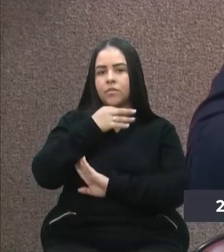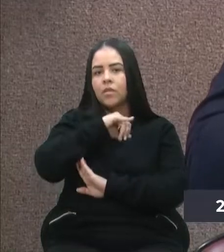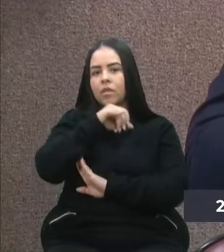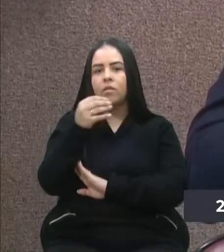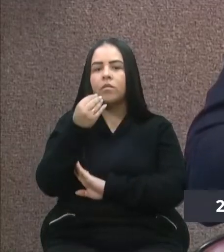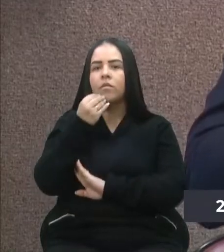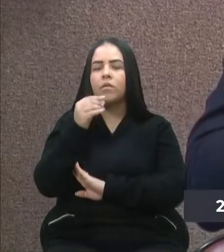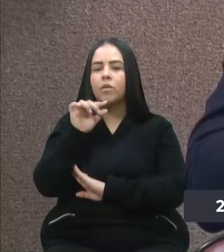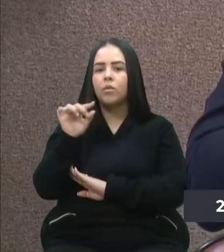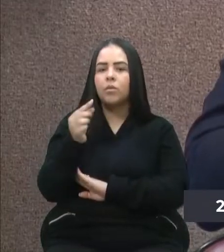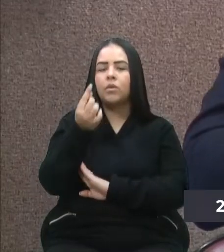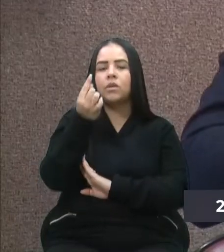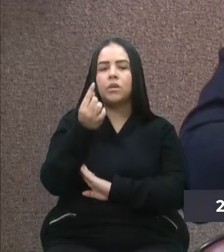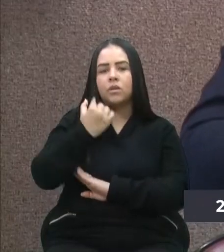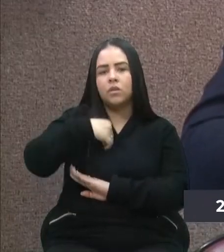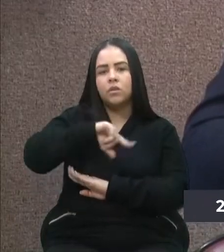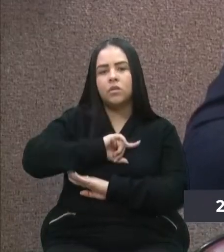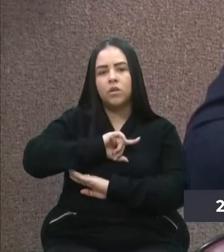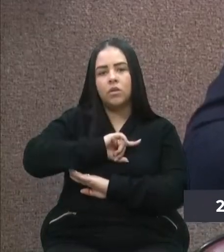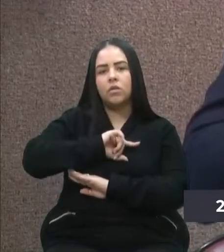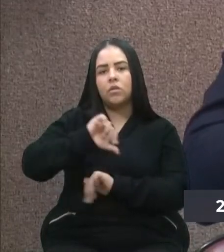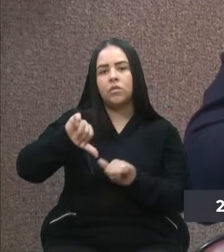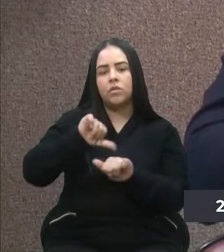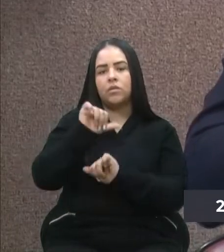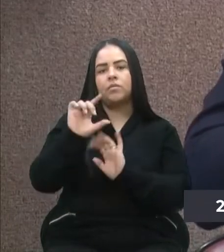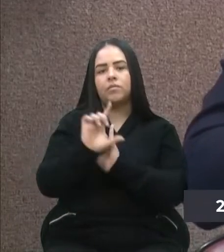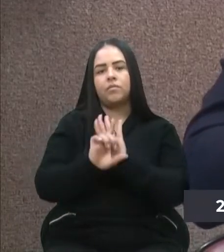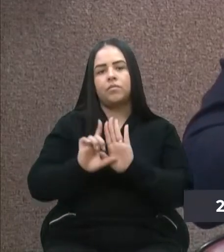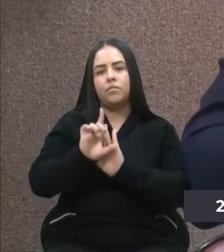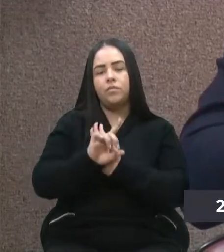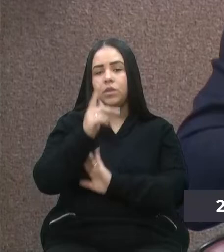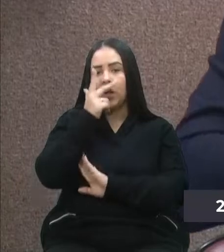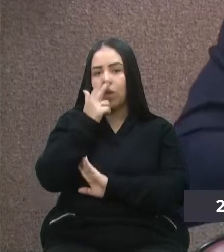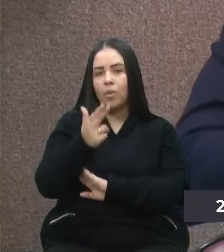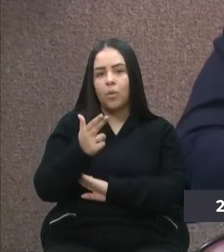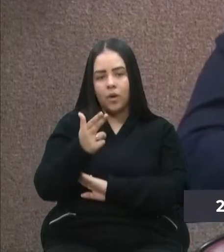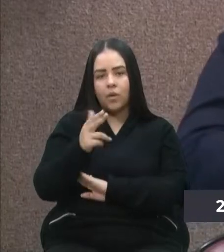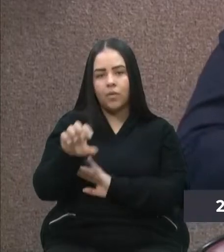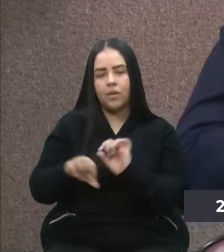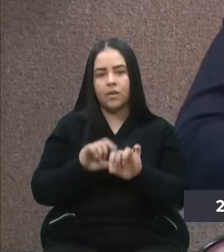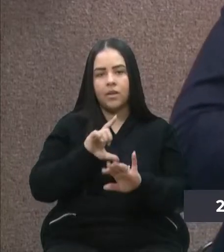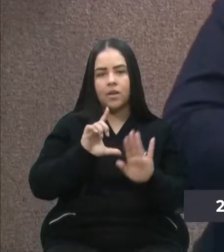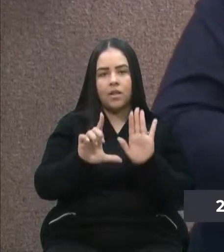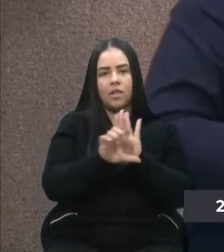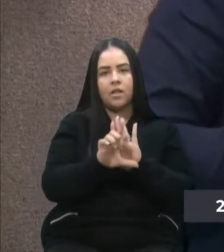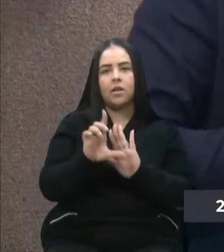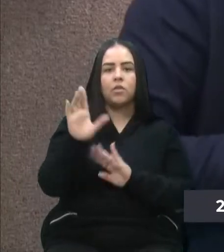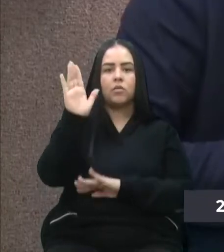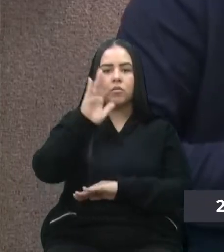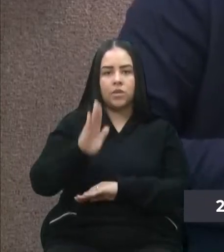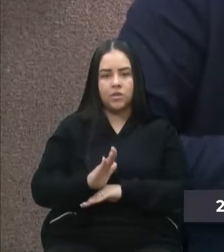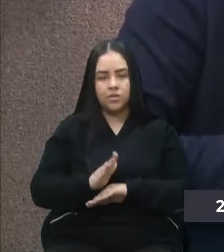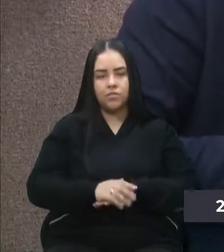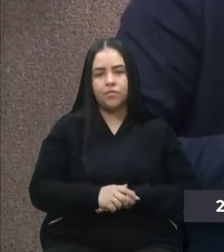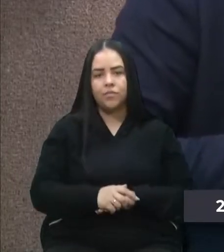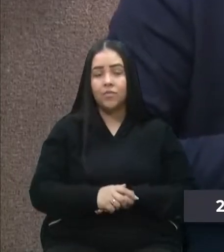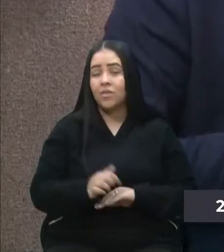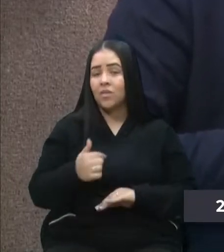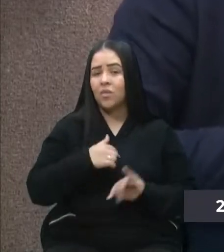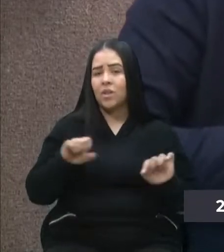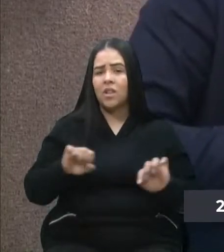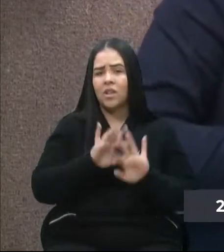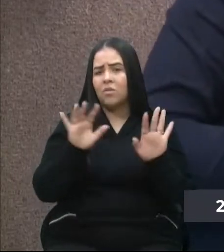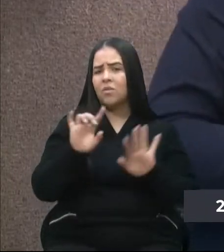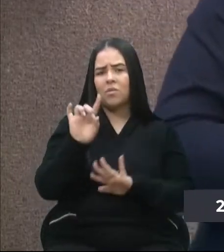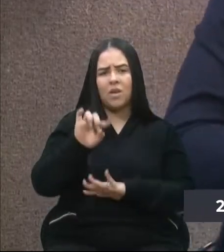única de atualizarmos a legislação de Caxias igual como está a lei nacional. E deixo bem claro que não é nada